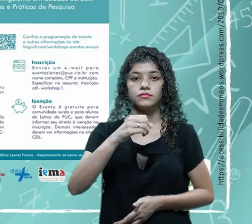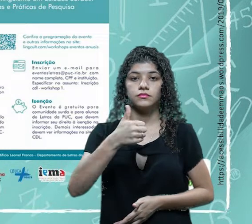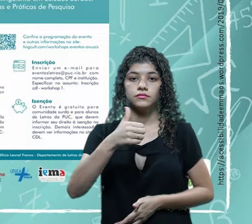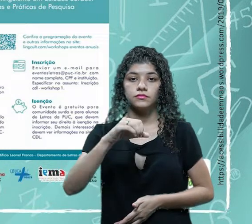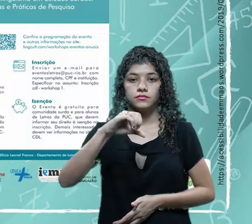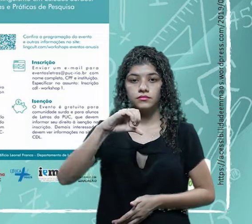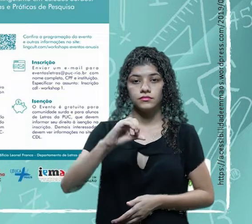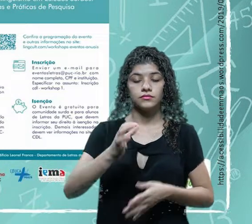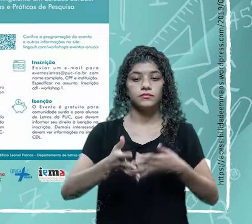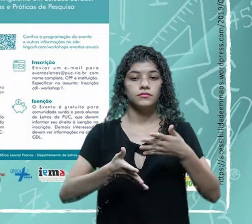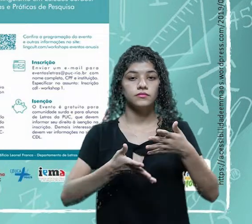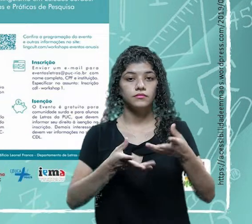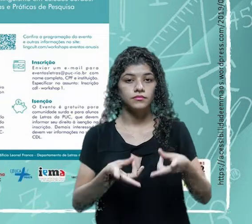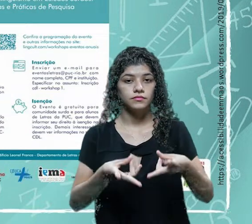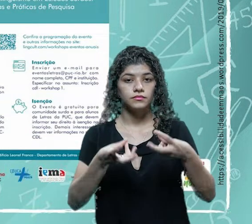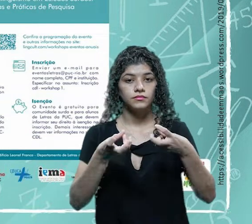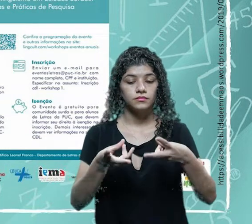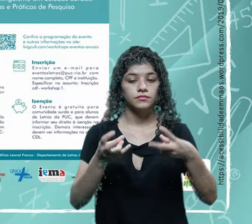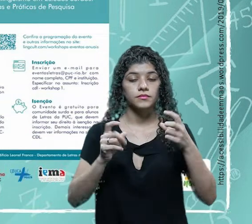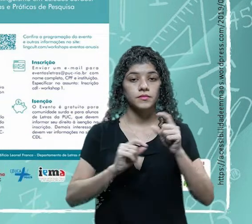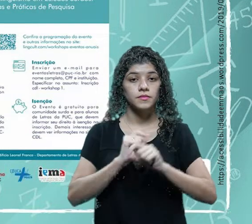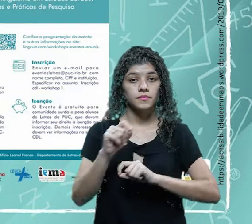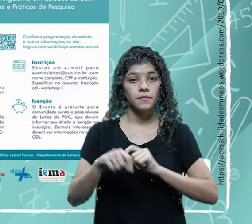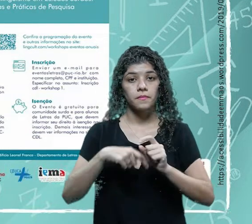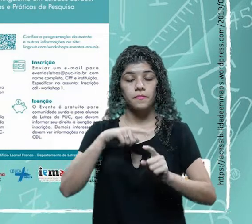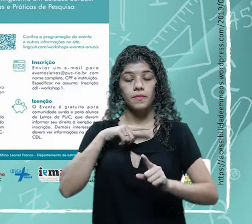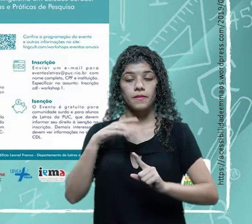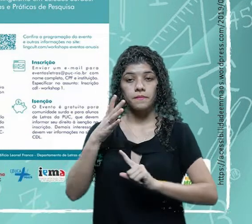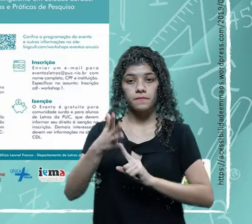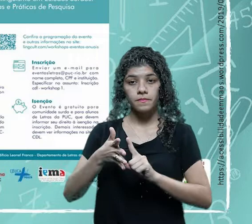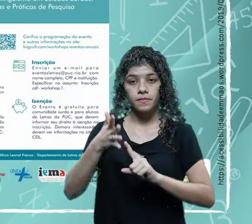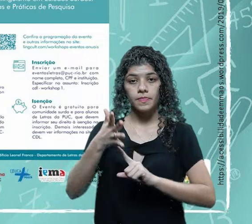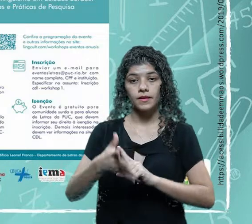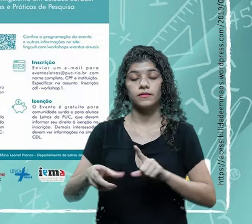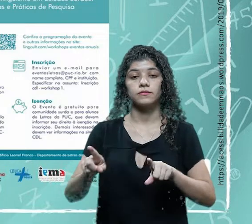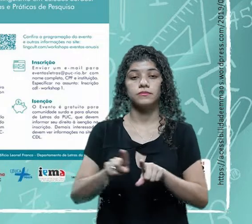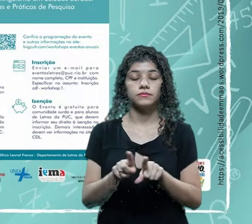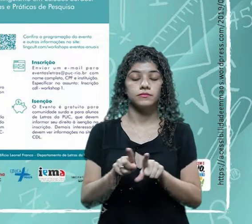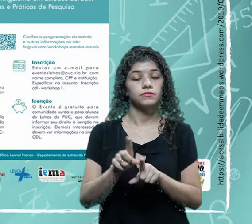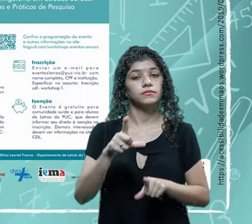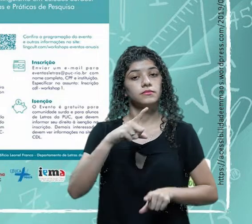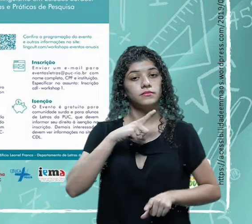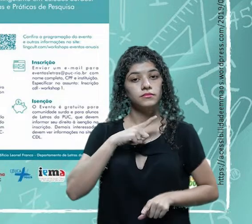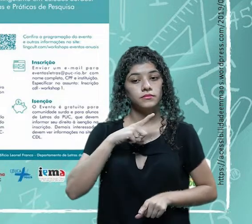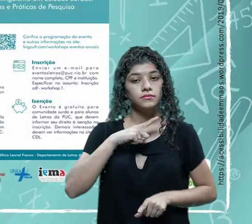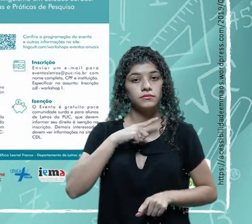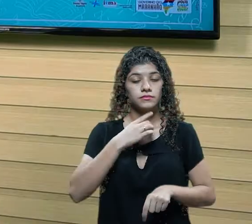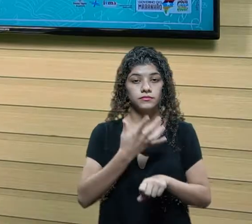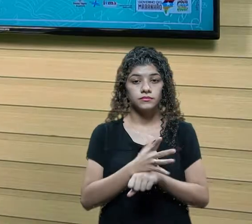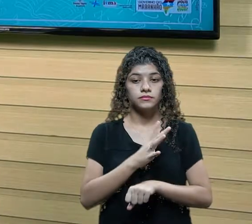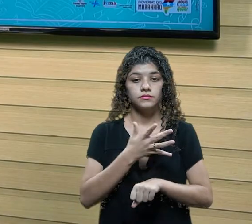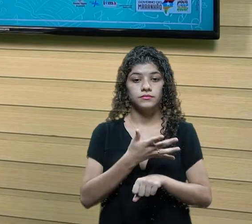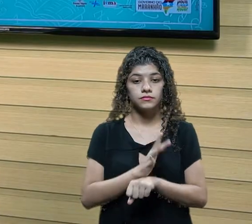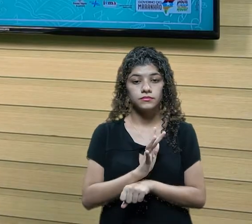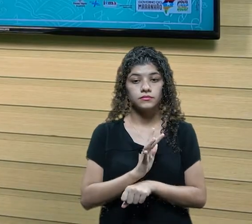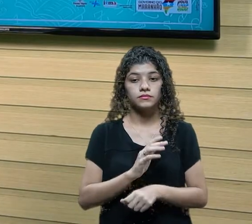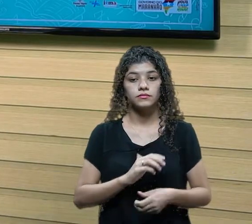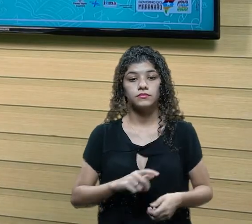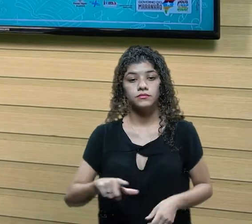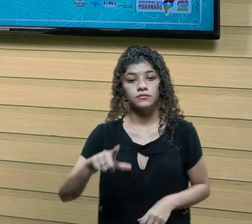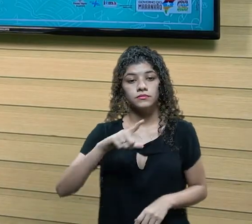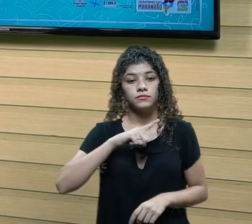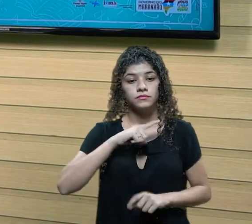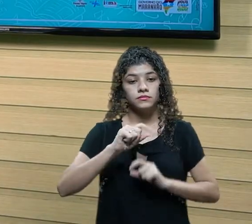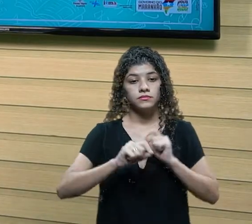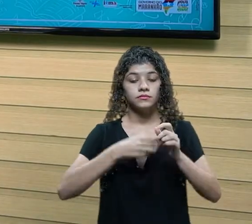é percebam que tem a palestra mas tem a a prática então